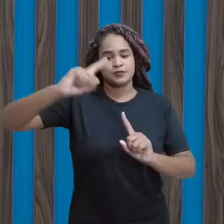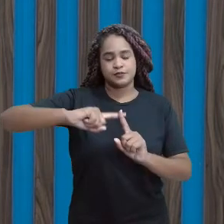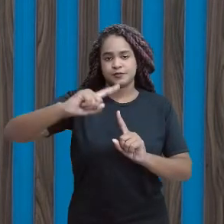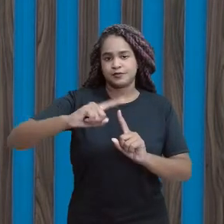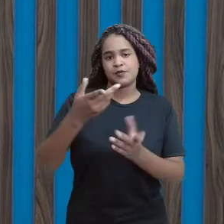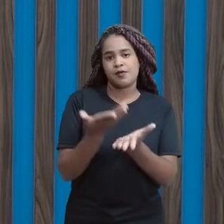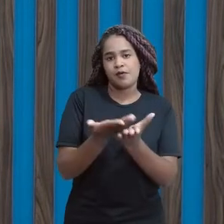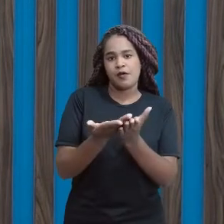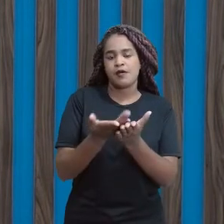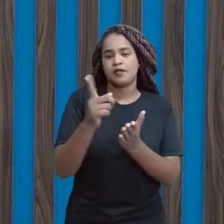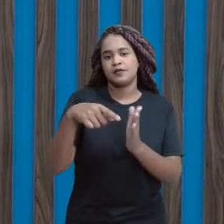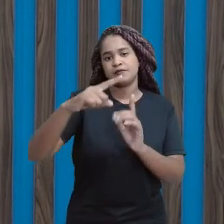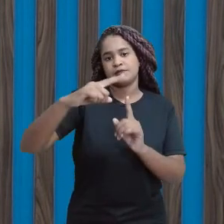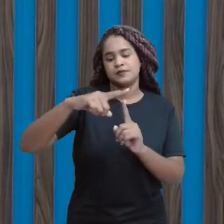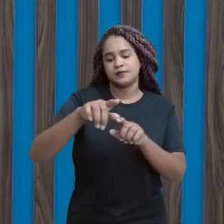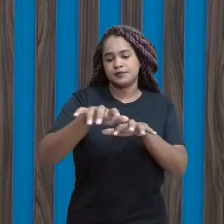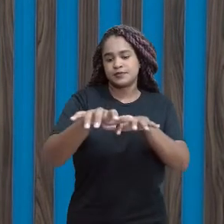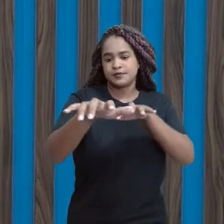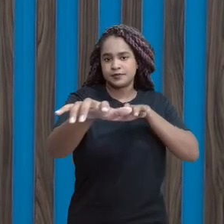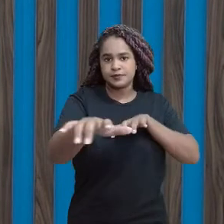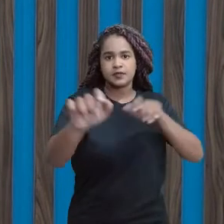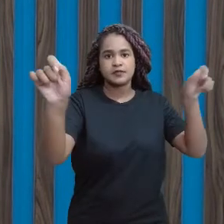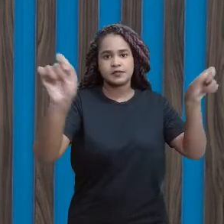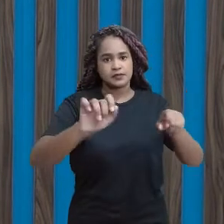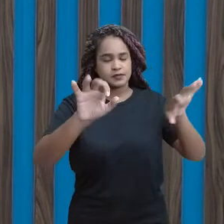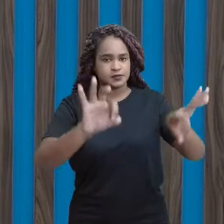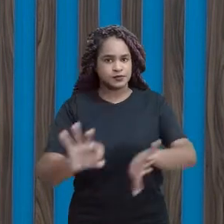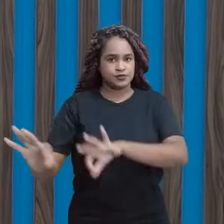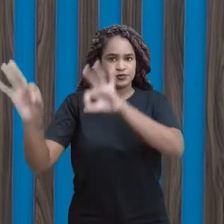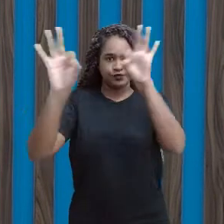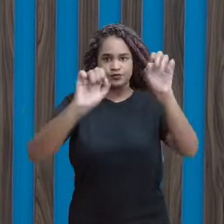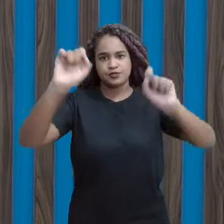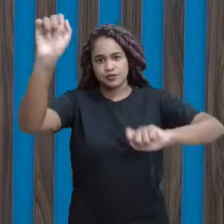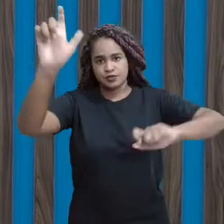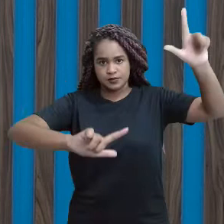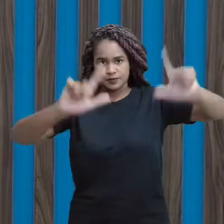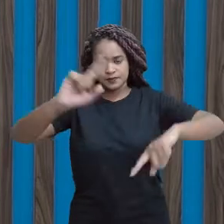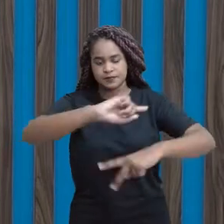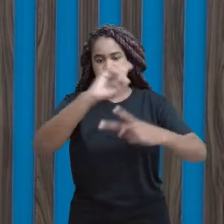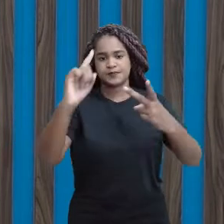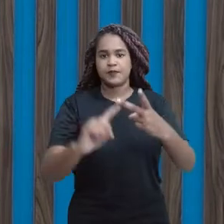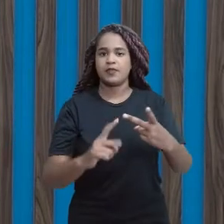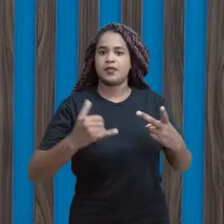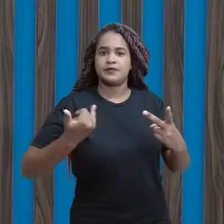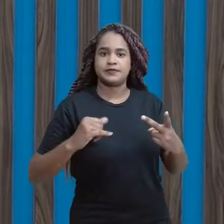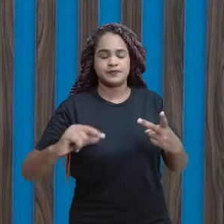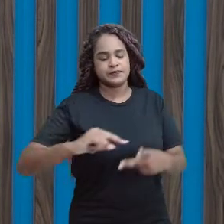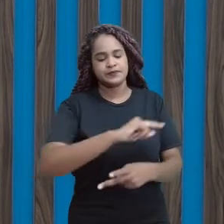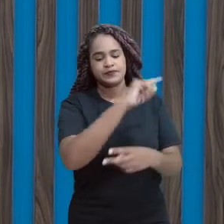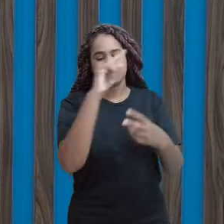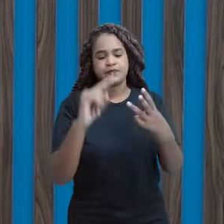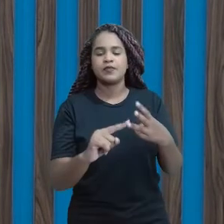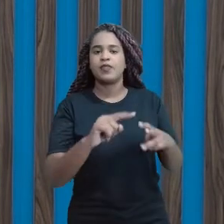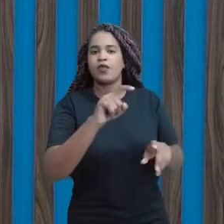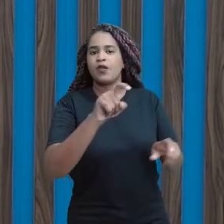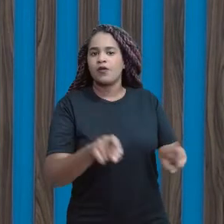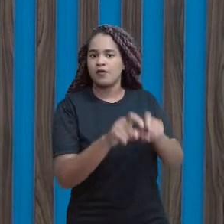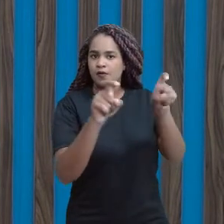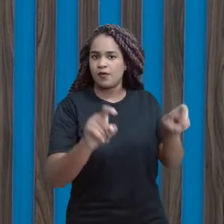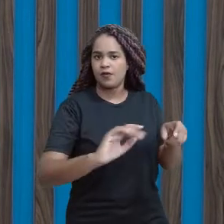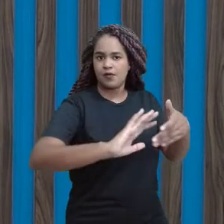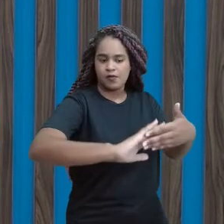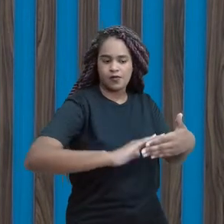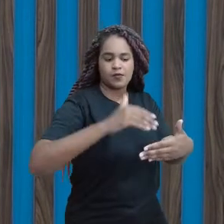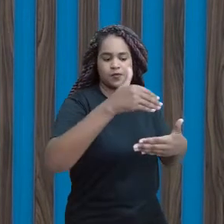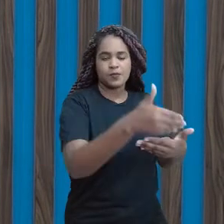aula ao vivo pela TV, pelo celular ou pelo computador, certo? Depois vocês também podem acompanhar